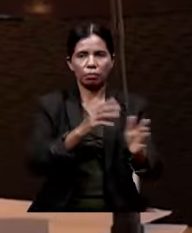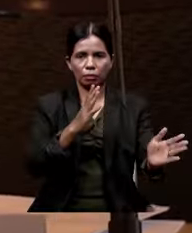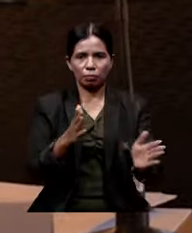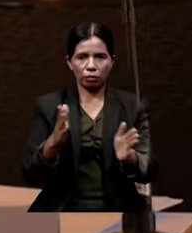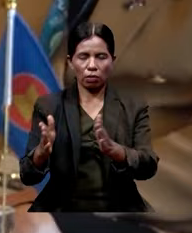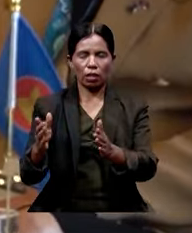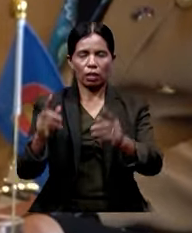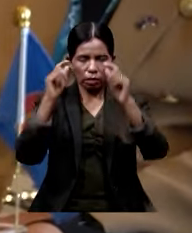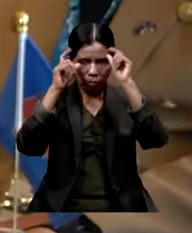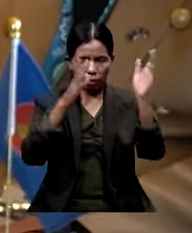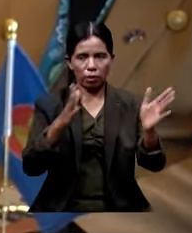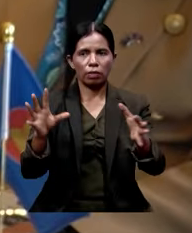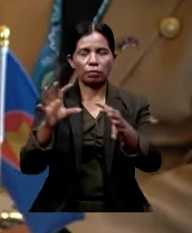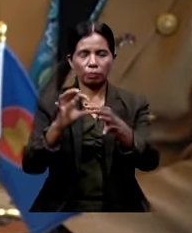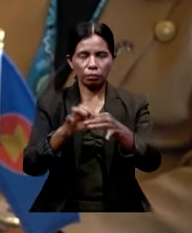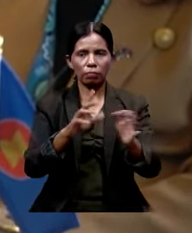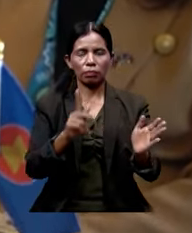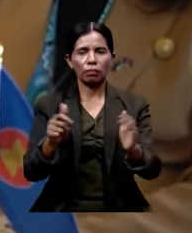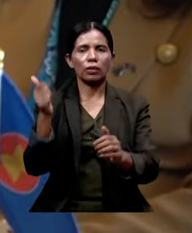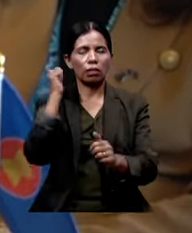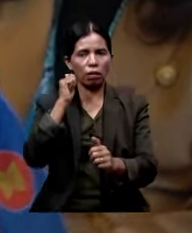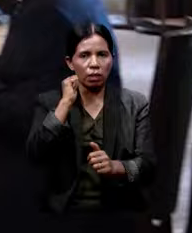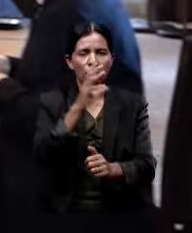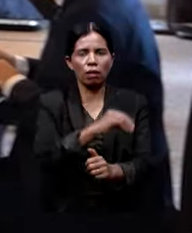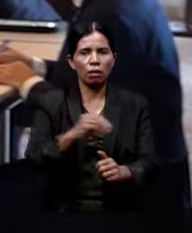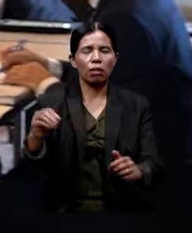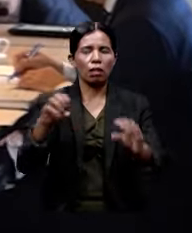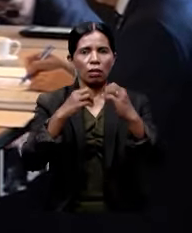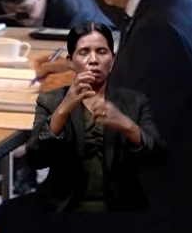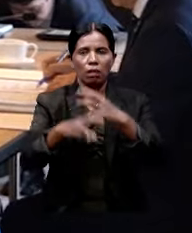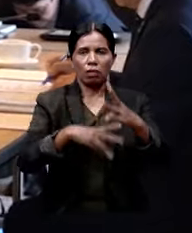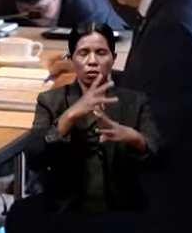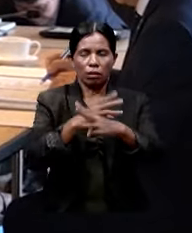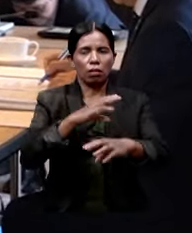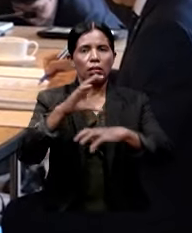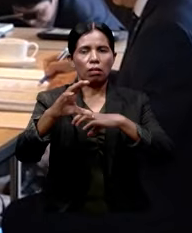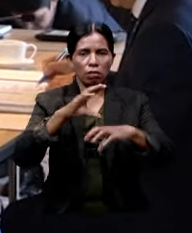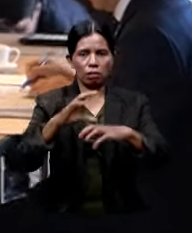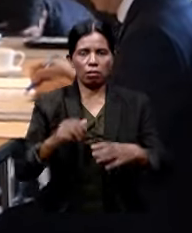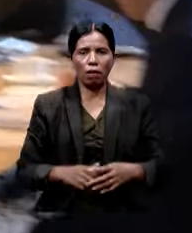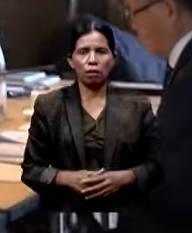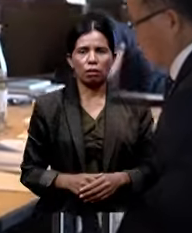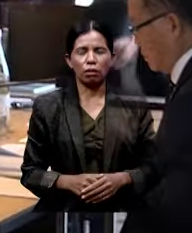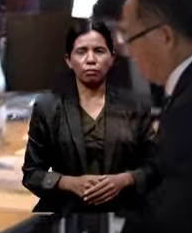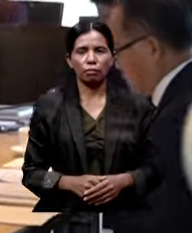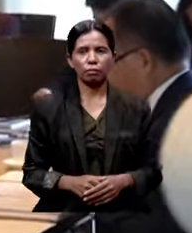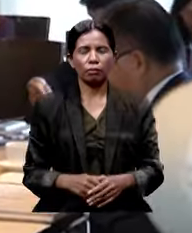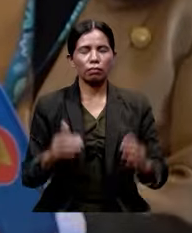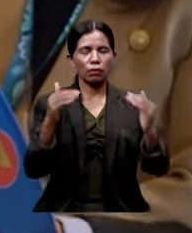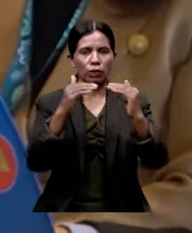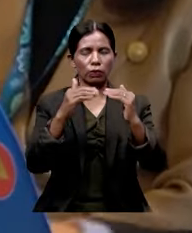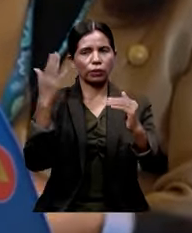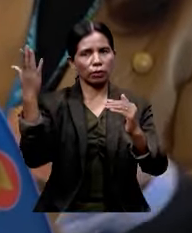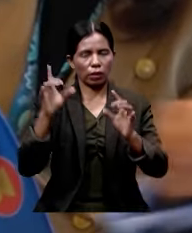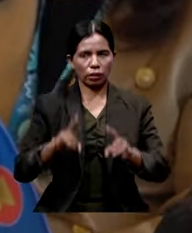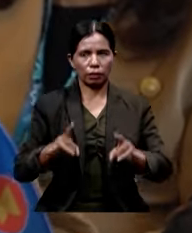preparação Timor-Leste ba membro pleno ASEAN na Organização Mundial de Comércio. É encontro de Austrália, né?